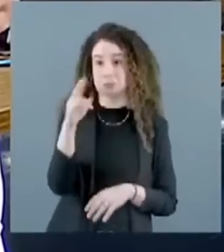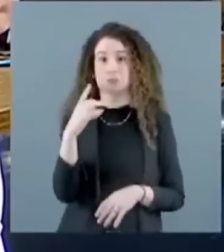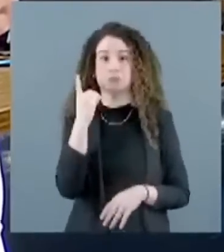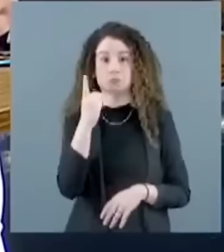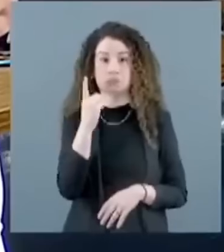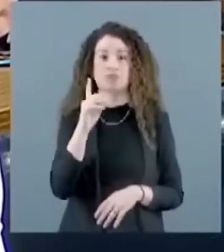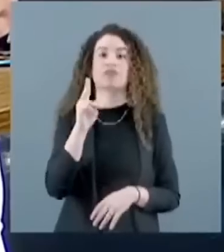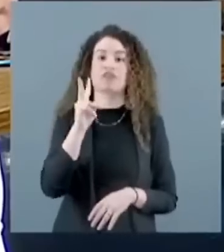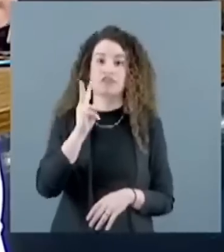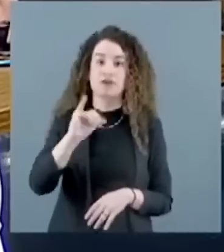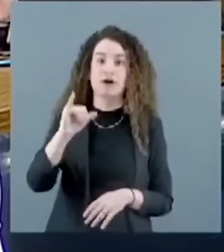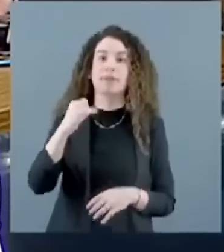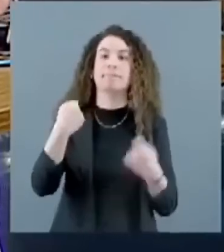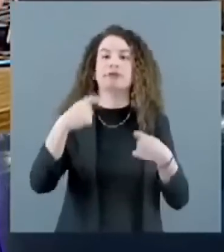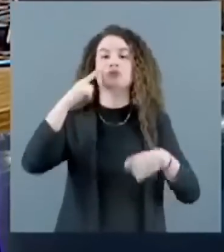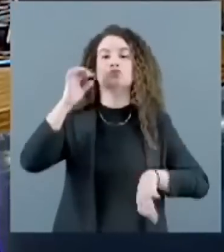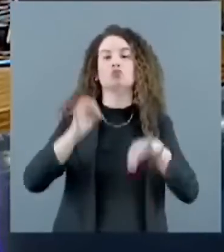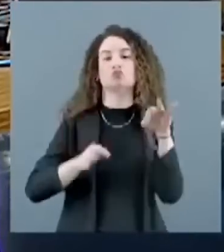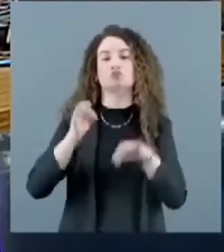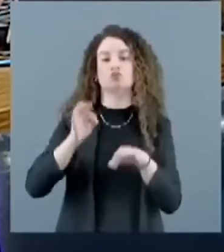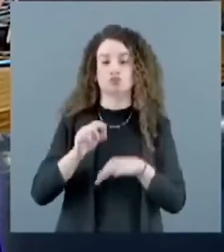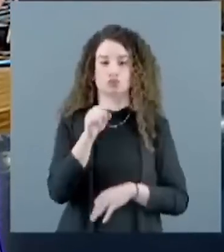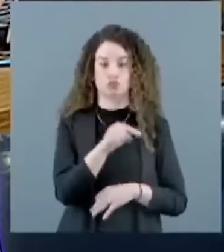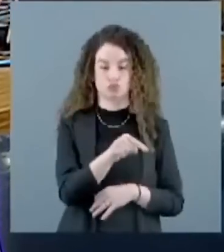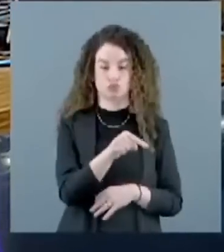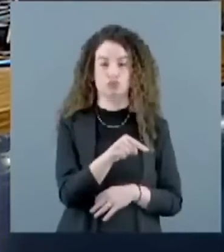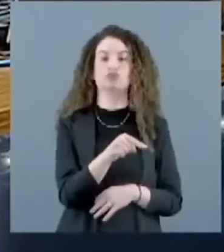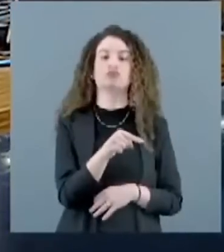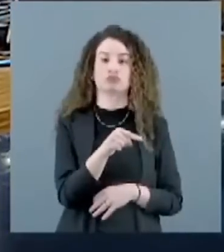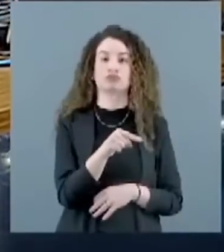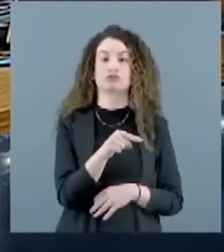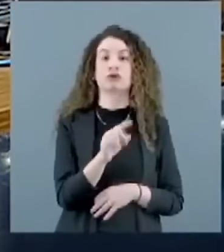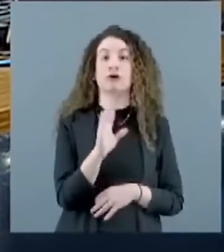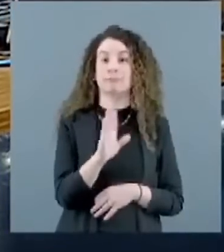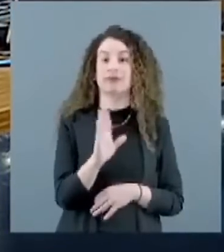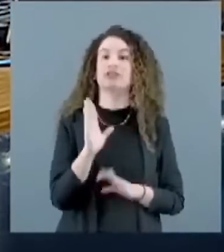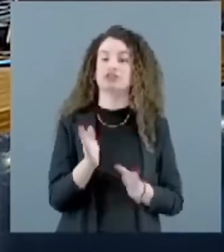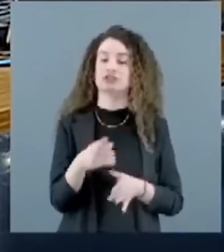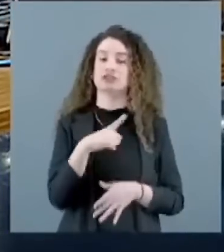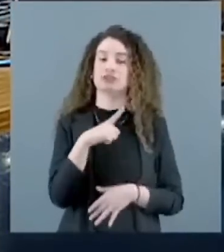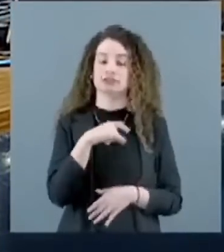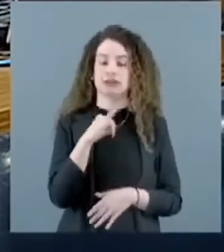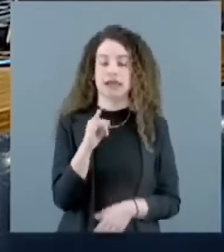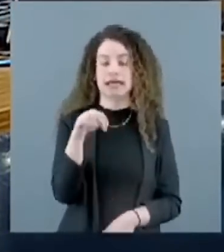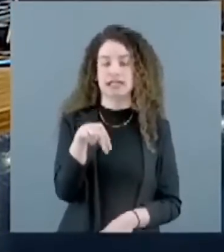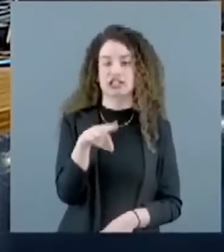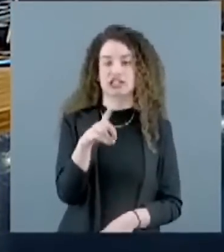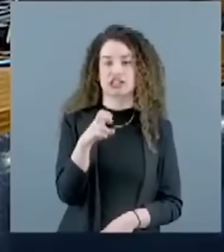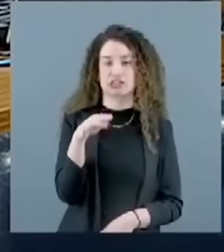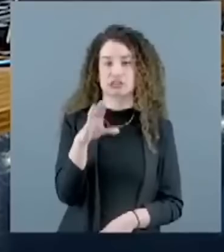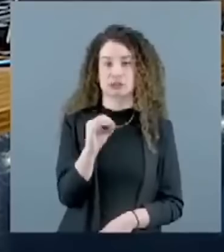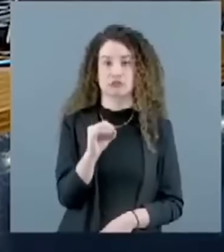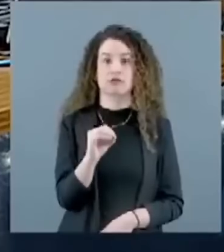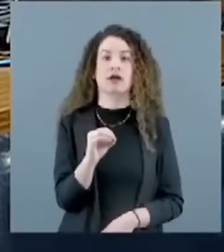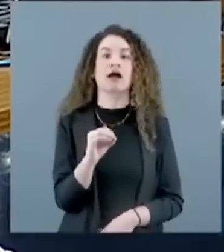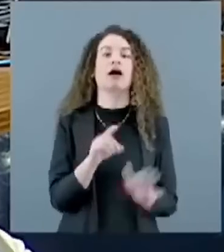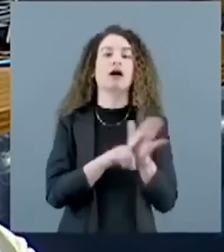ser réu no processo daqui a pouco, mas já está indiciado. O inquérito que se refere é o